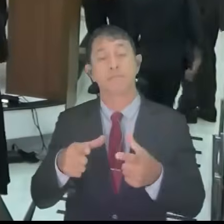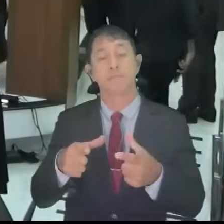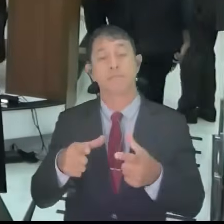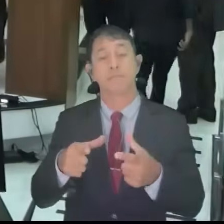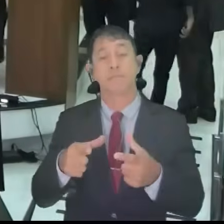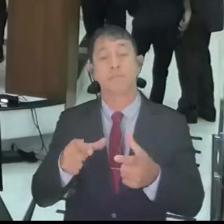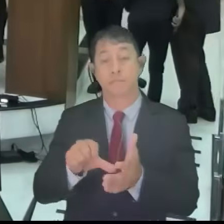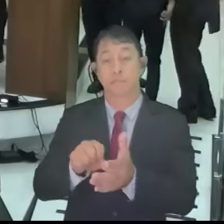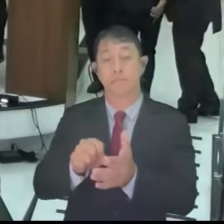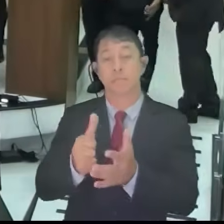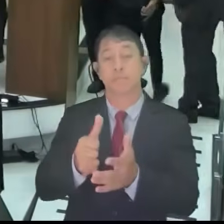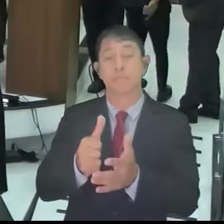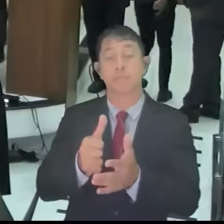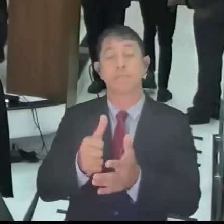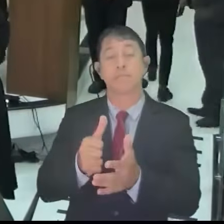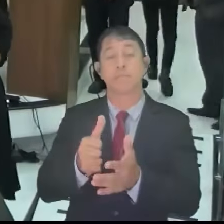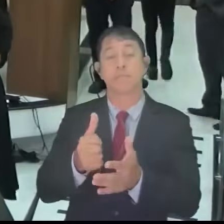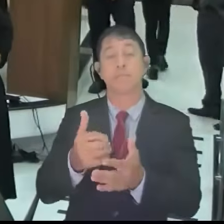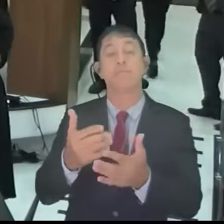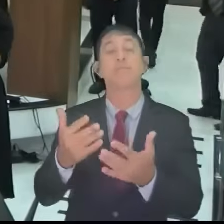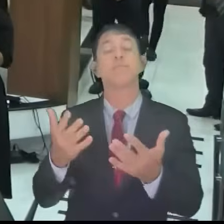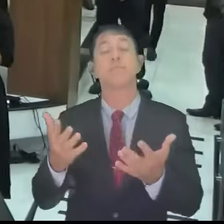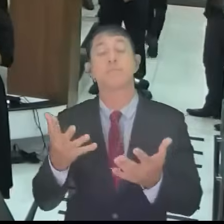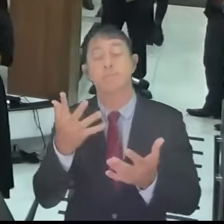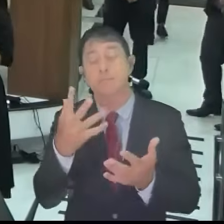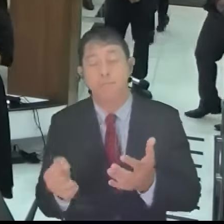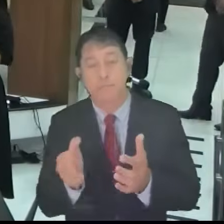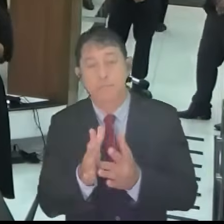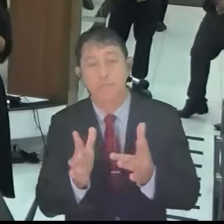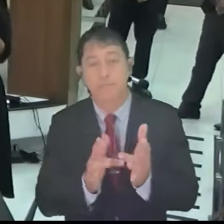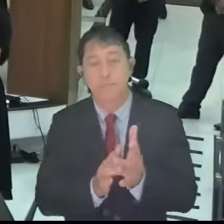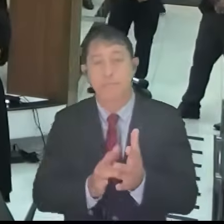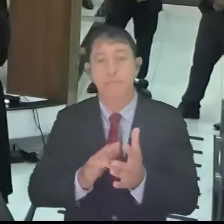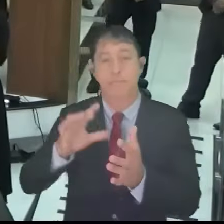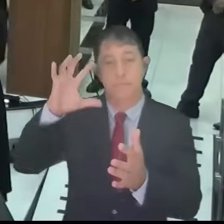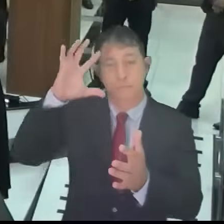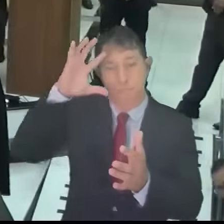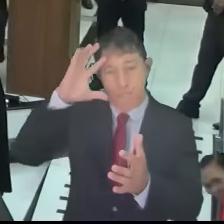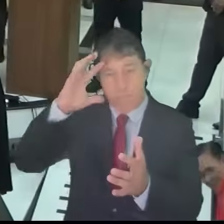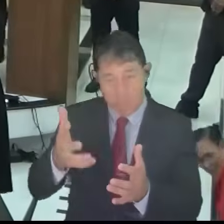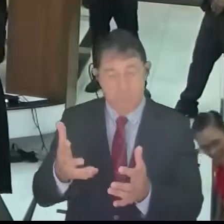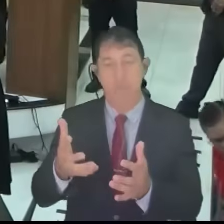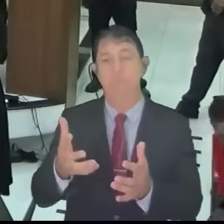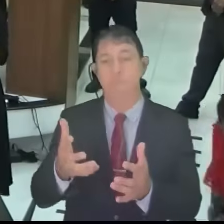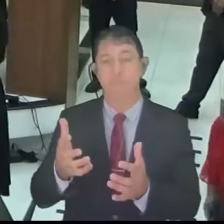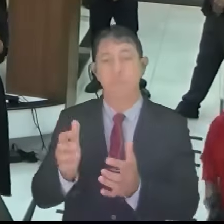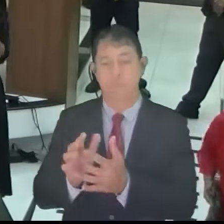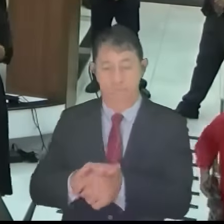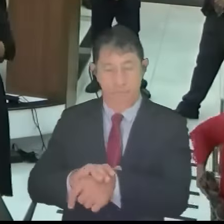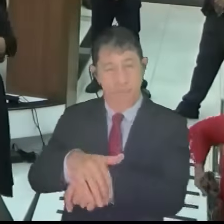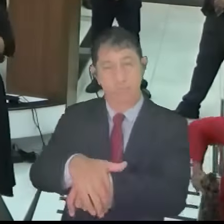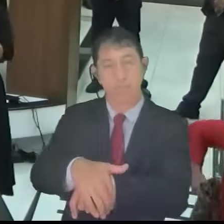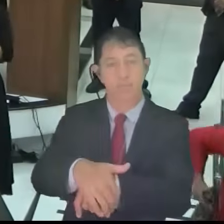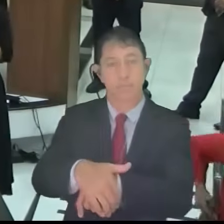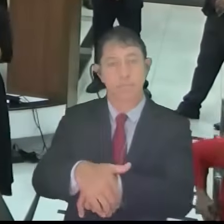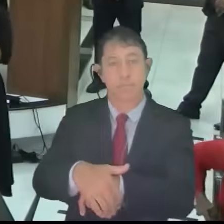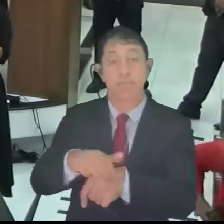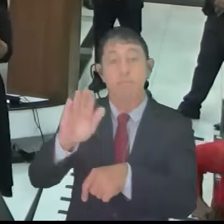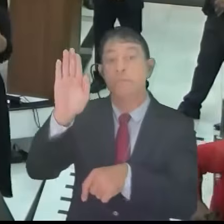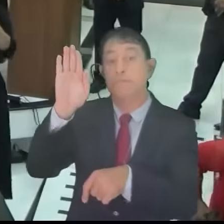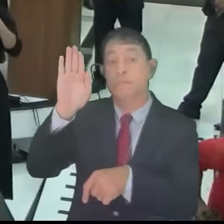A primeira pessoa que quer aceitar Cristo como Salvador nesta noite. Eu quero ver a mão da